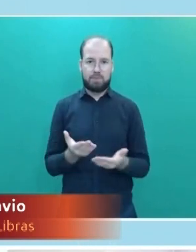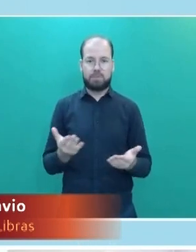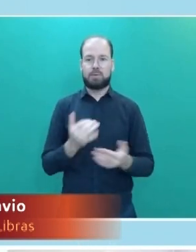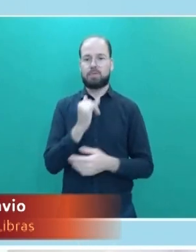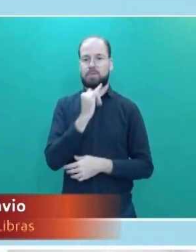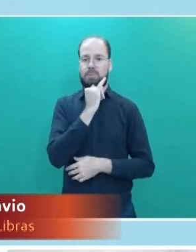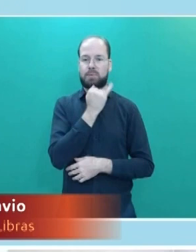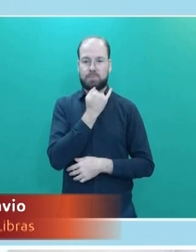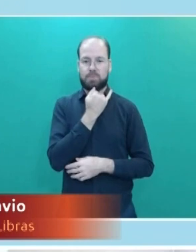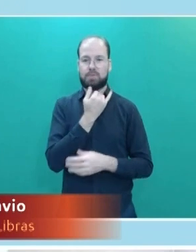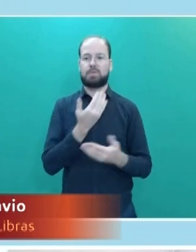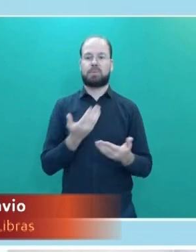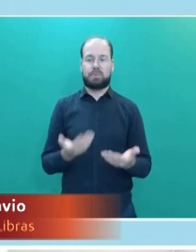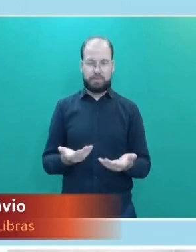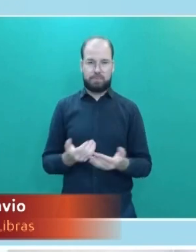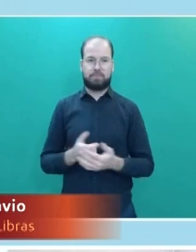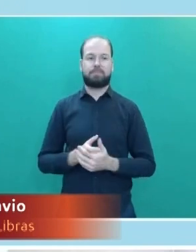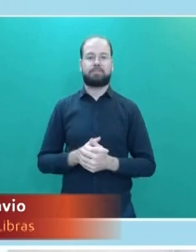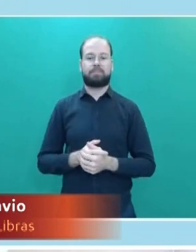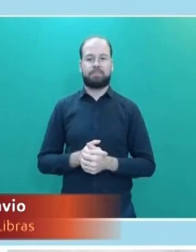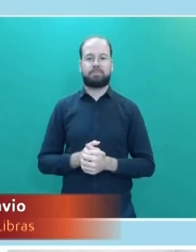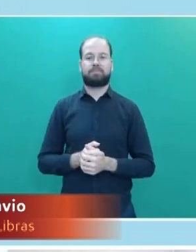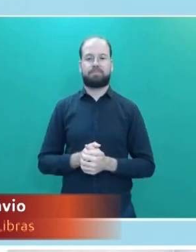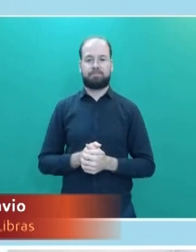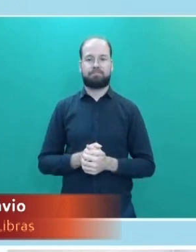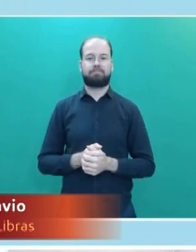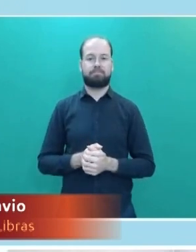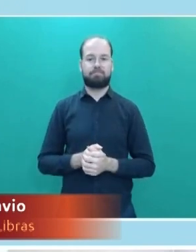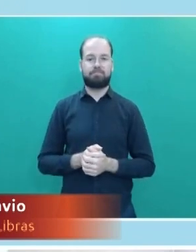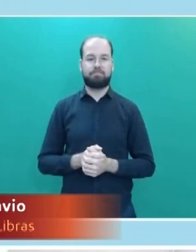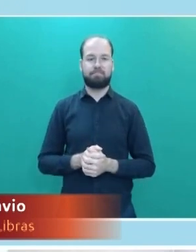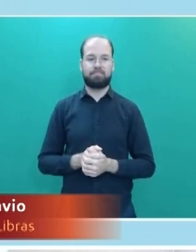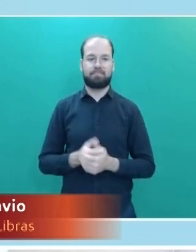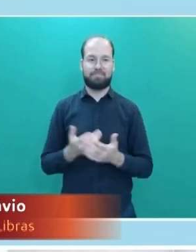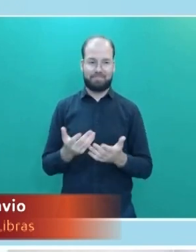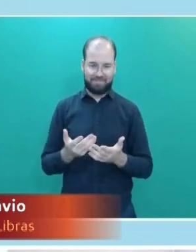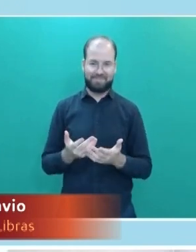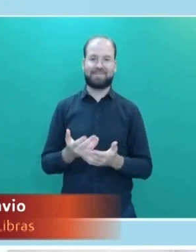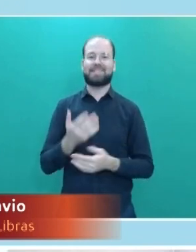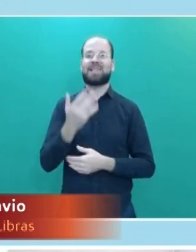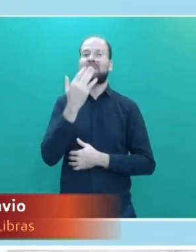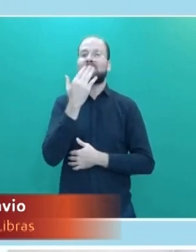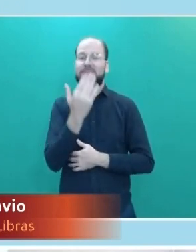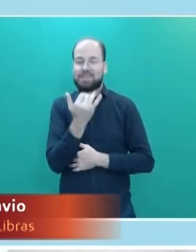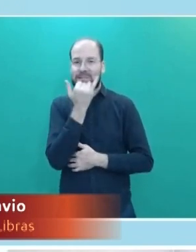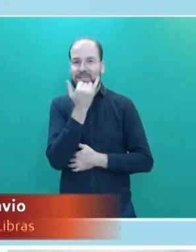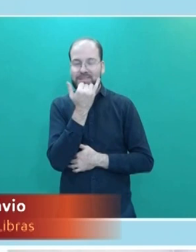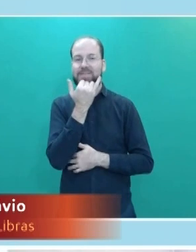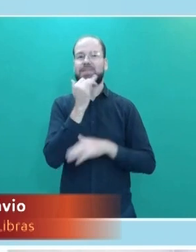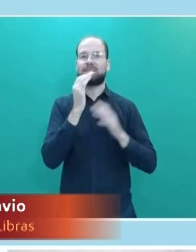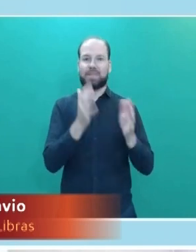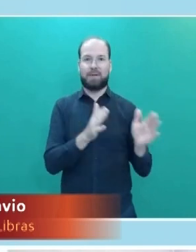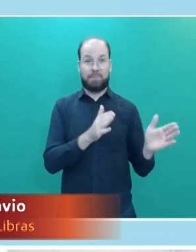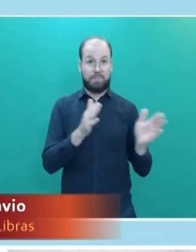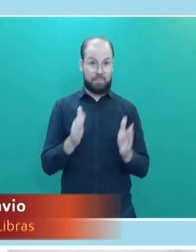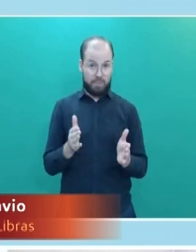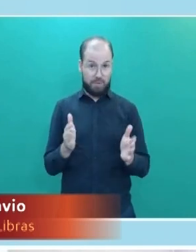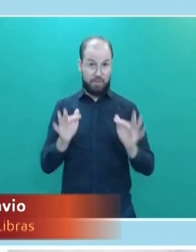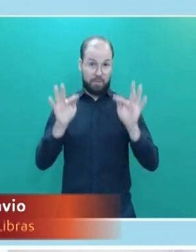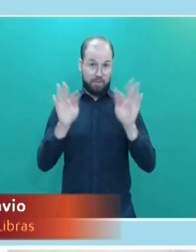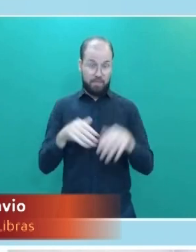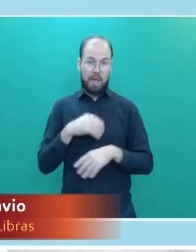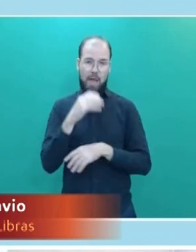lamentando o que eles estão, na verdade, deveriam manter. Tem que interromper também, que o nosso tempo está acabando desse bloco. Vou chamar um rápido intervalo para a gente